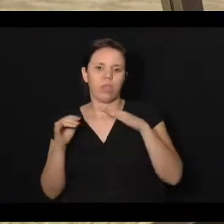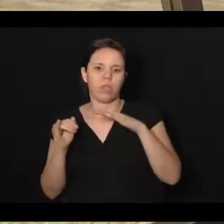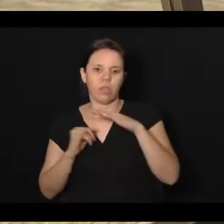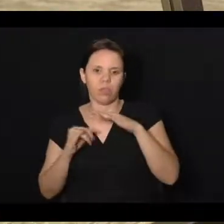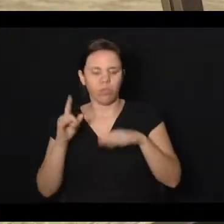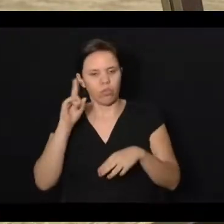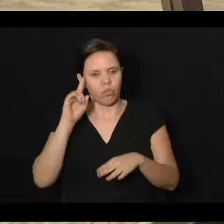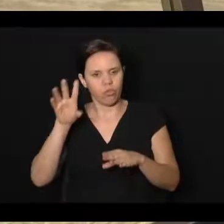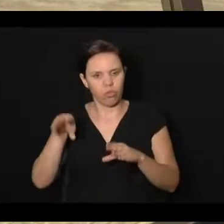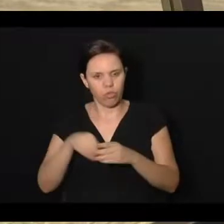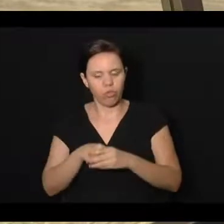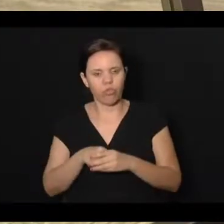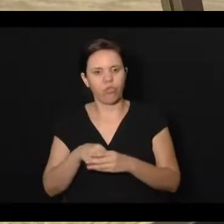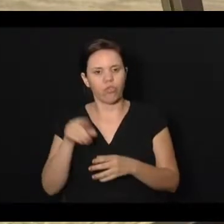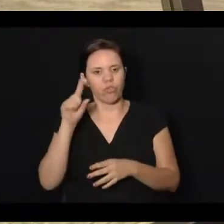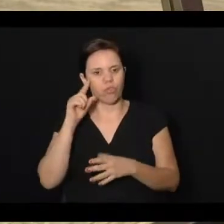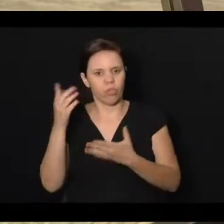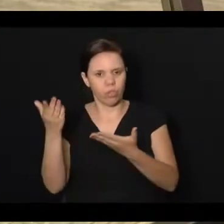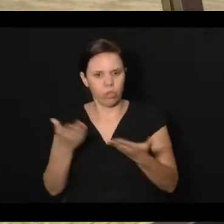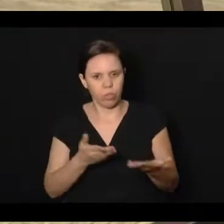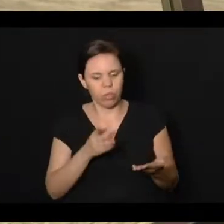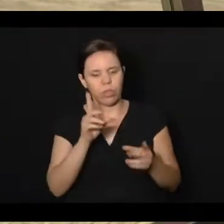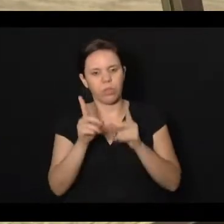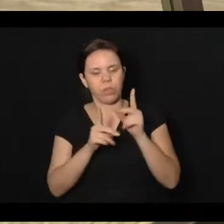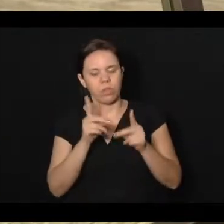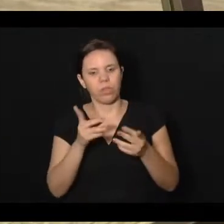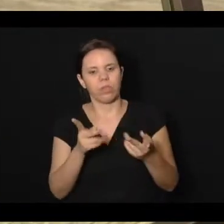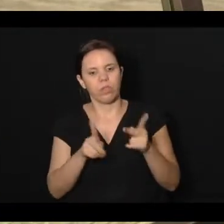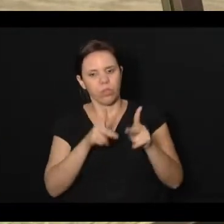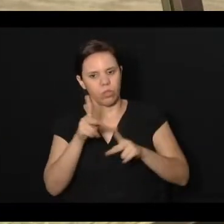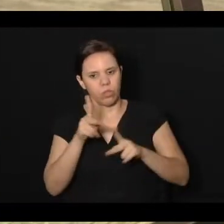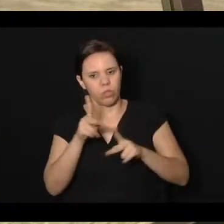de acolhimento ou a pessoa que vive situação de gol